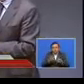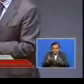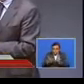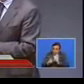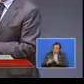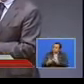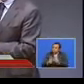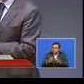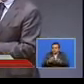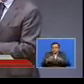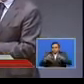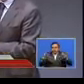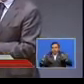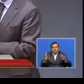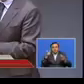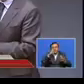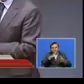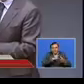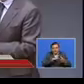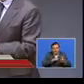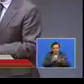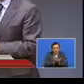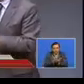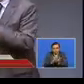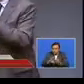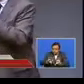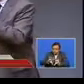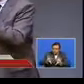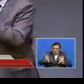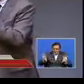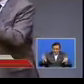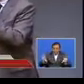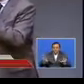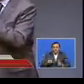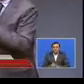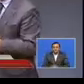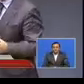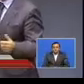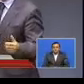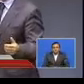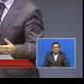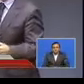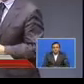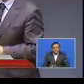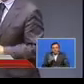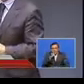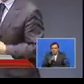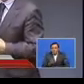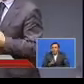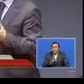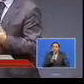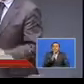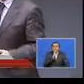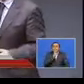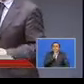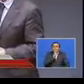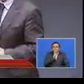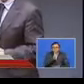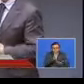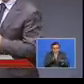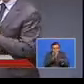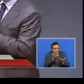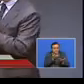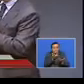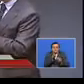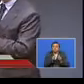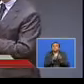um cordão de isolamento, uma barreira de silêncio sobre esse livro. Mas